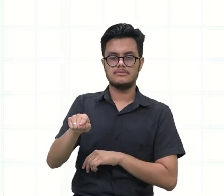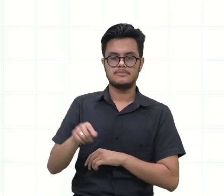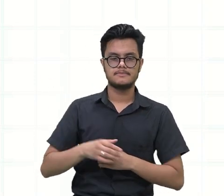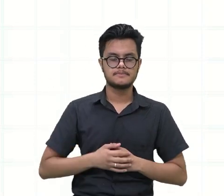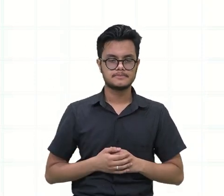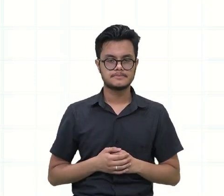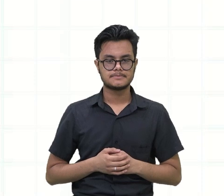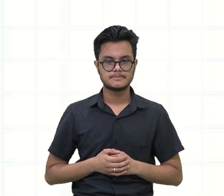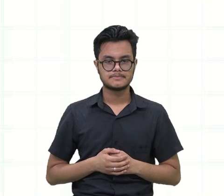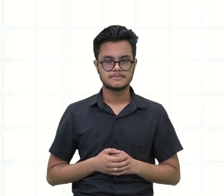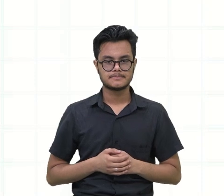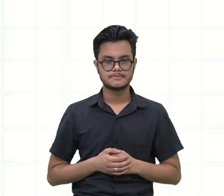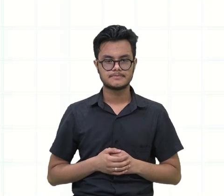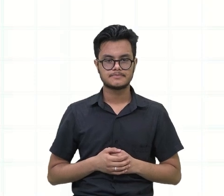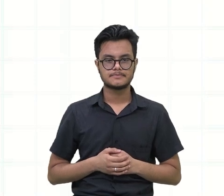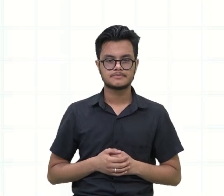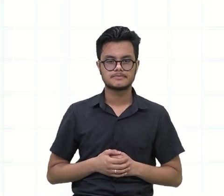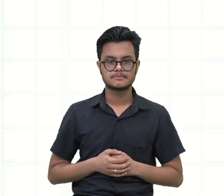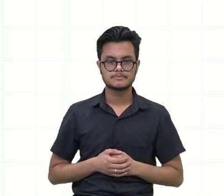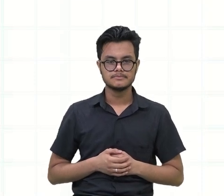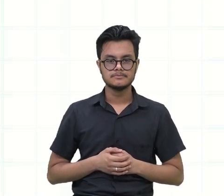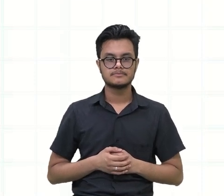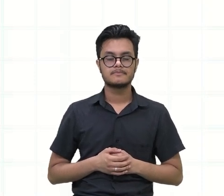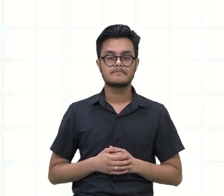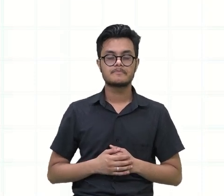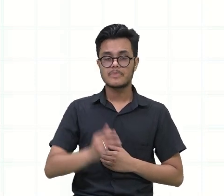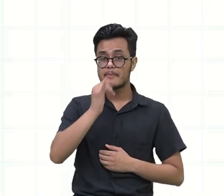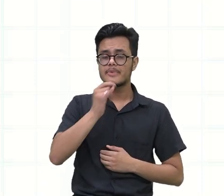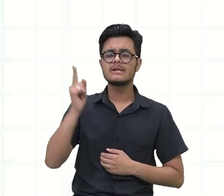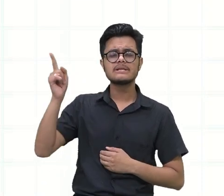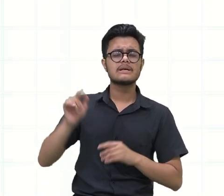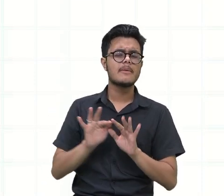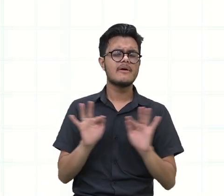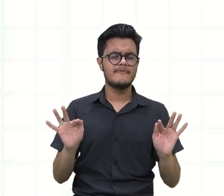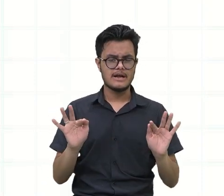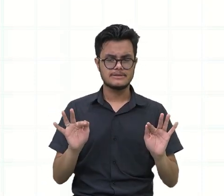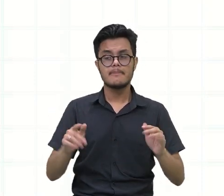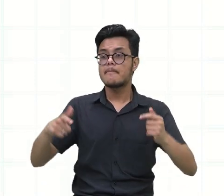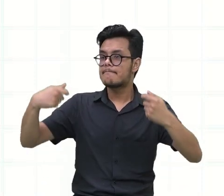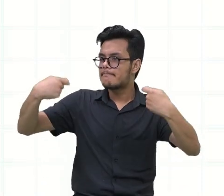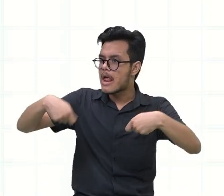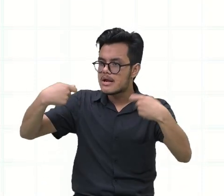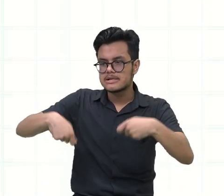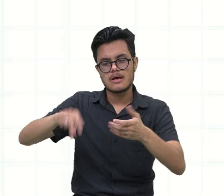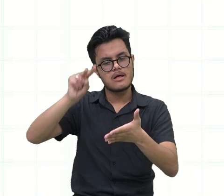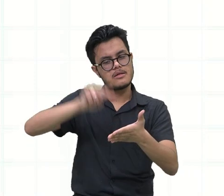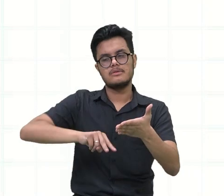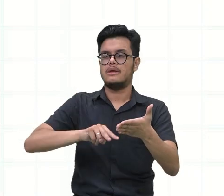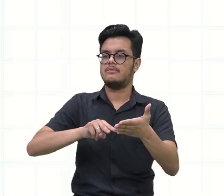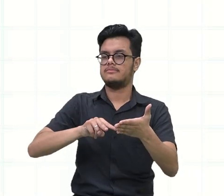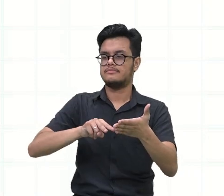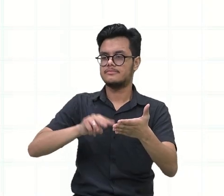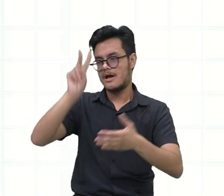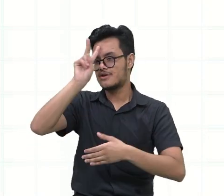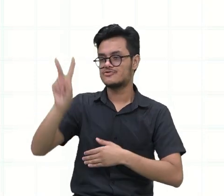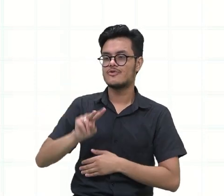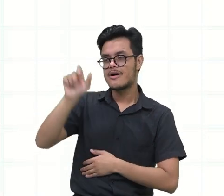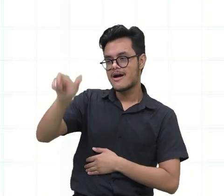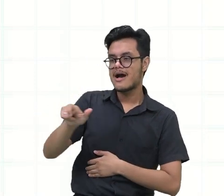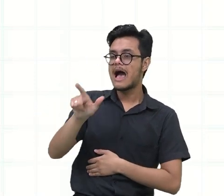ideias. Então, nós temos o exemplo, né? Você tem de ler Alice no País das